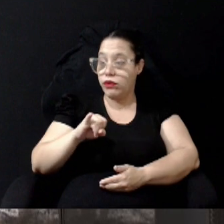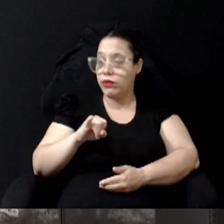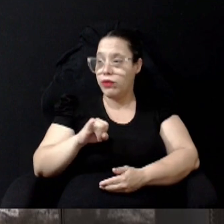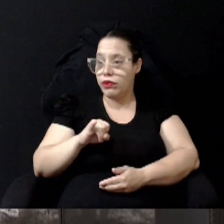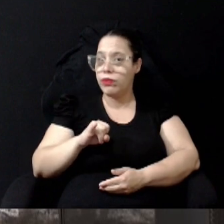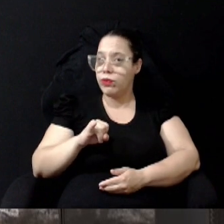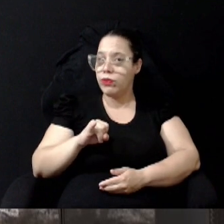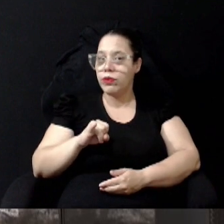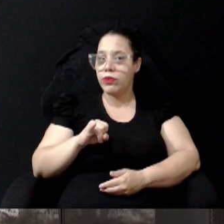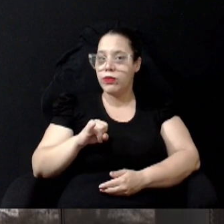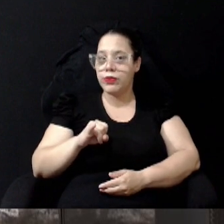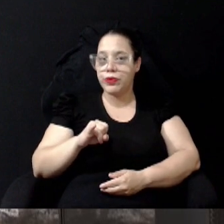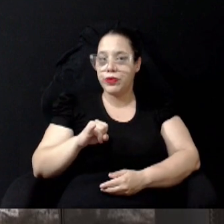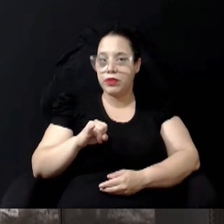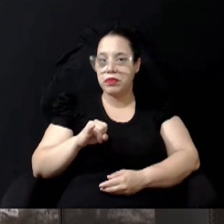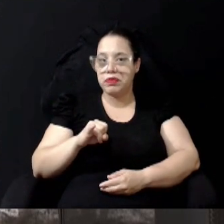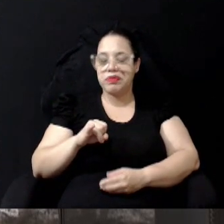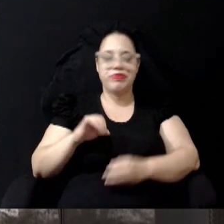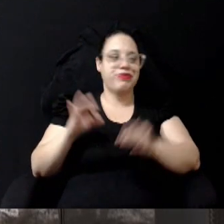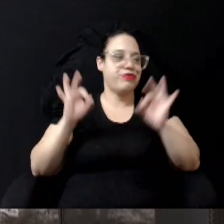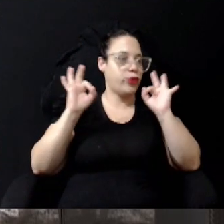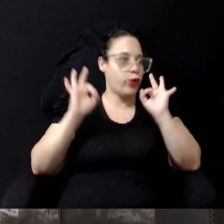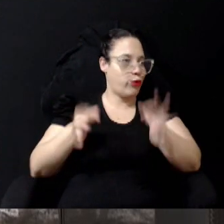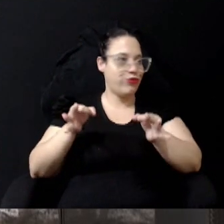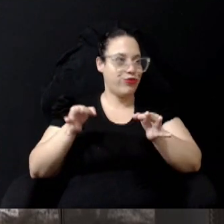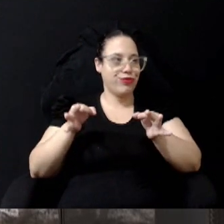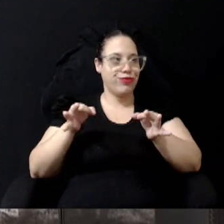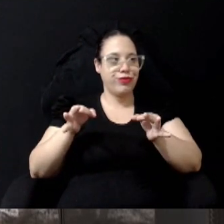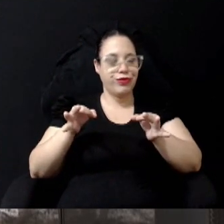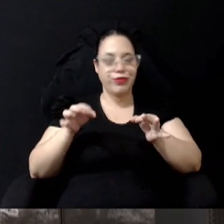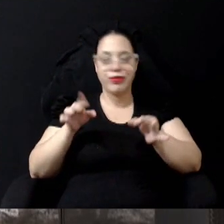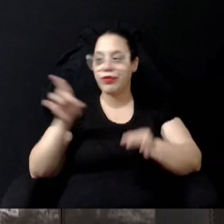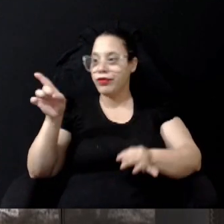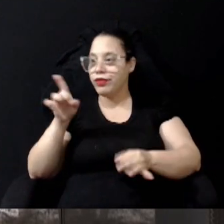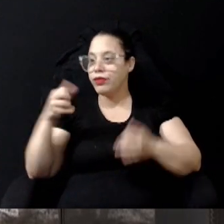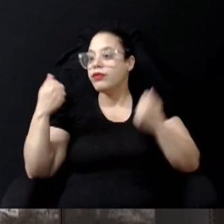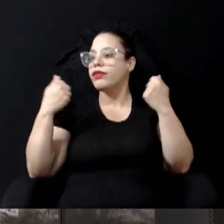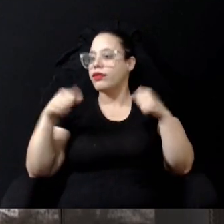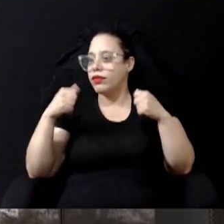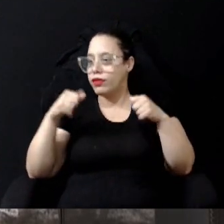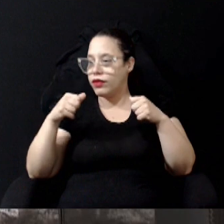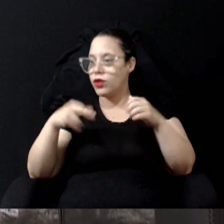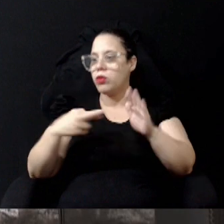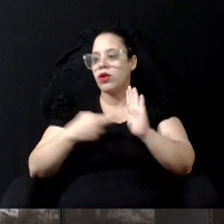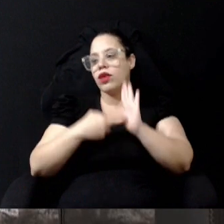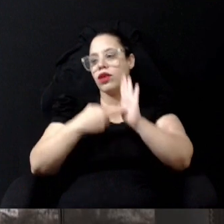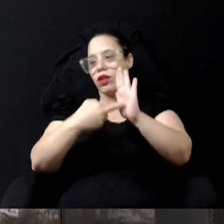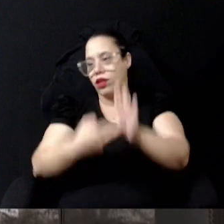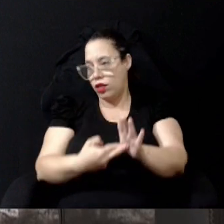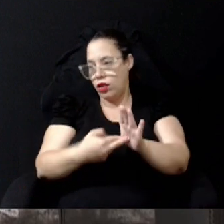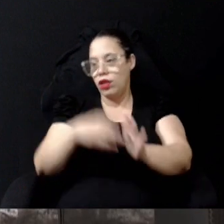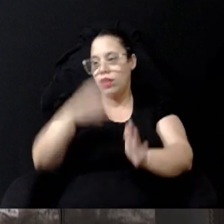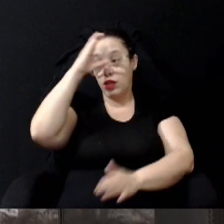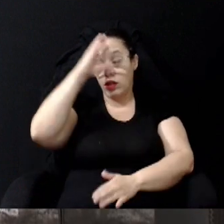ficou incontestável que ele precisava ser reconhecido como cidadão